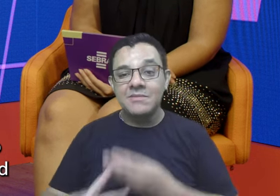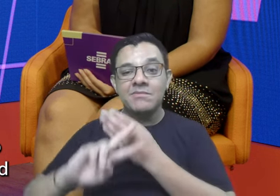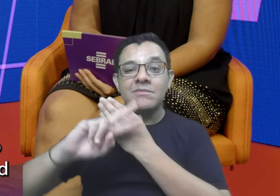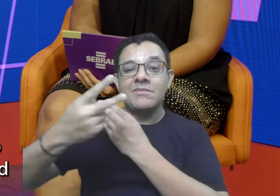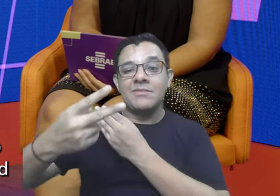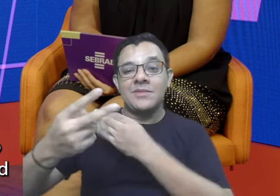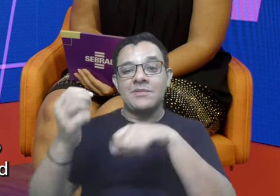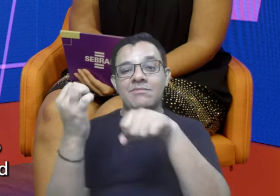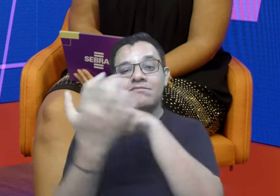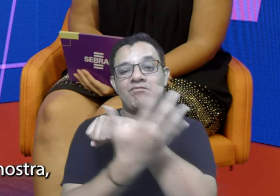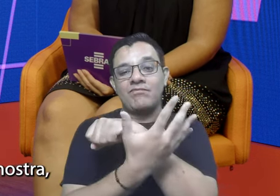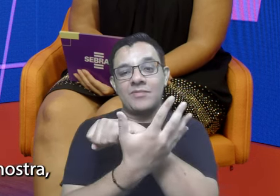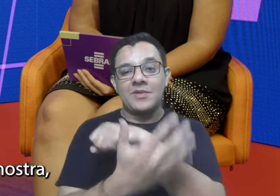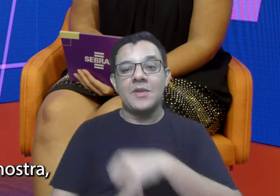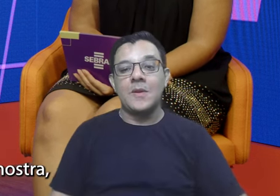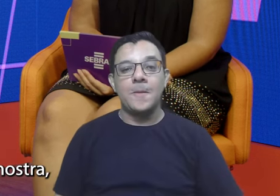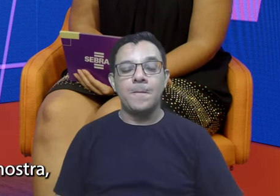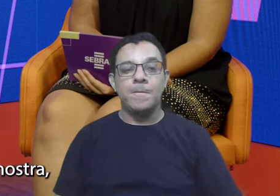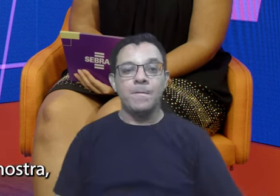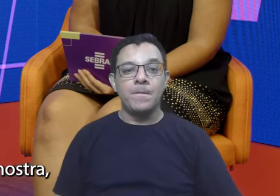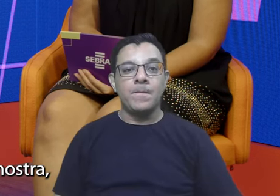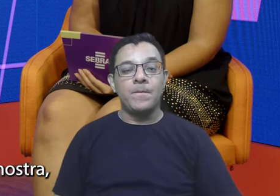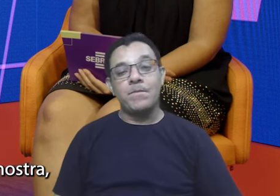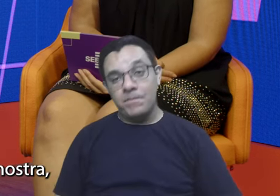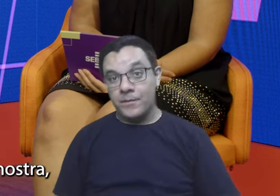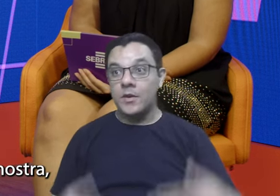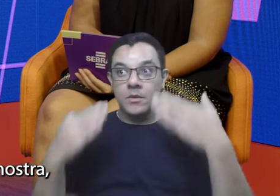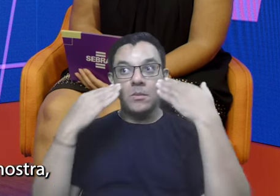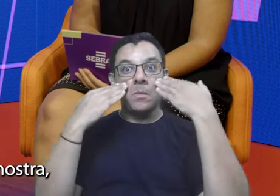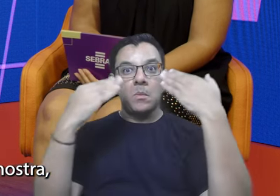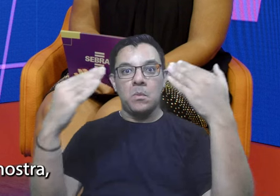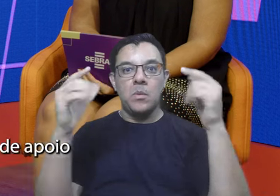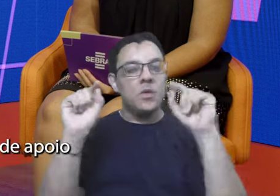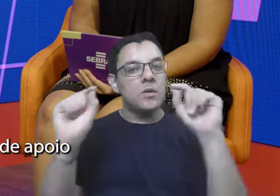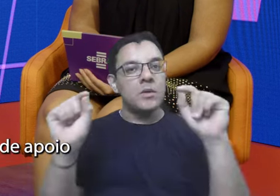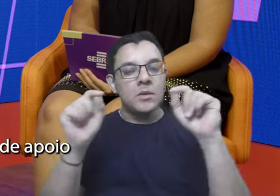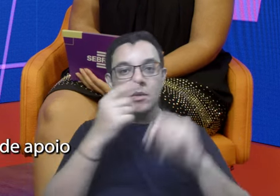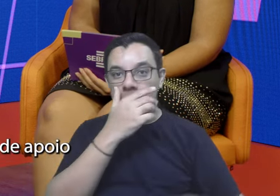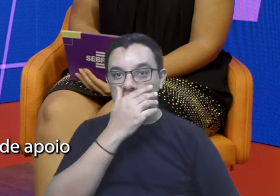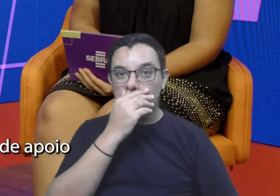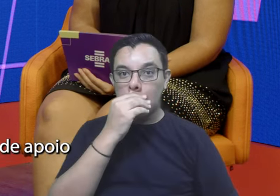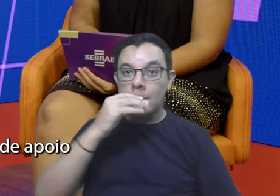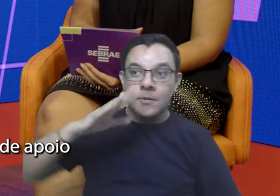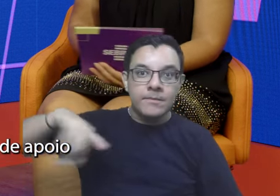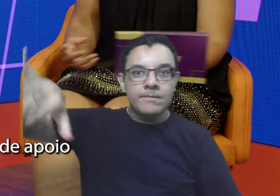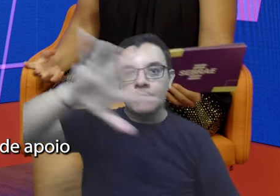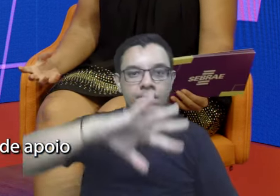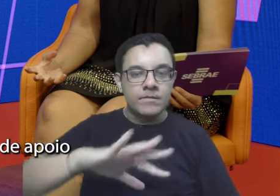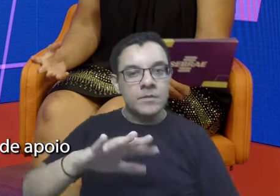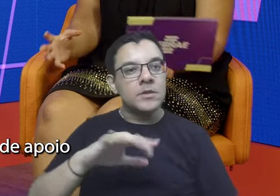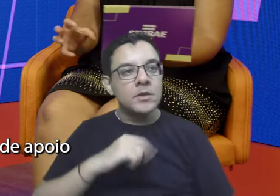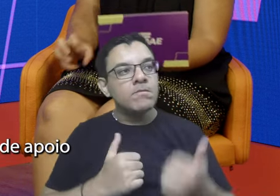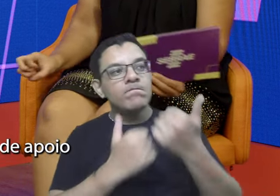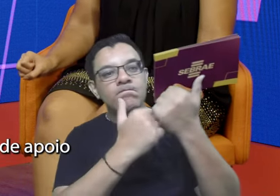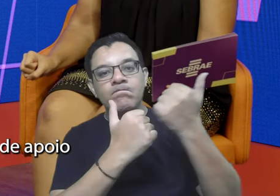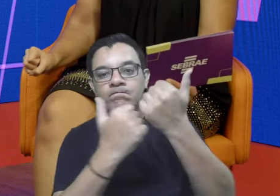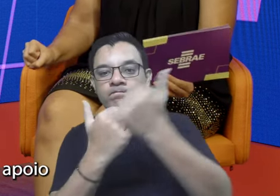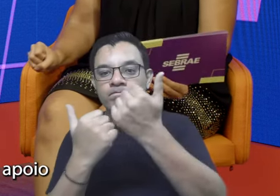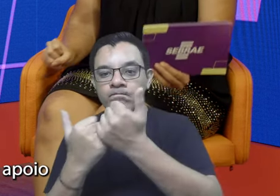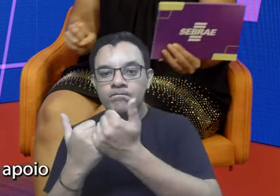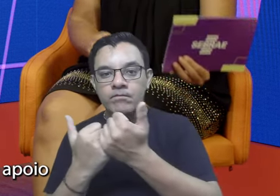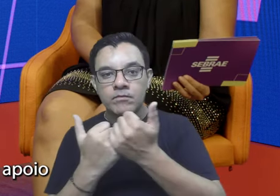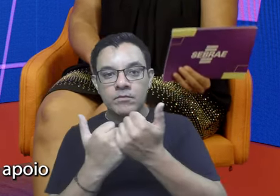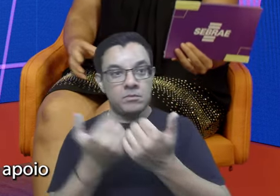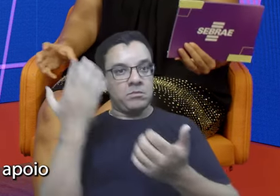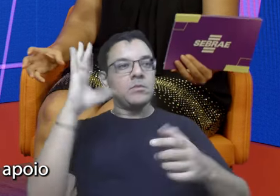consequência do covid Então acho que isso deixou muito amostra porque realmente toda essa rede de apoio Ela acabou